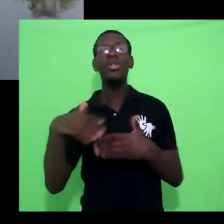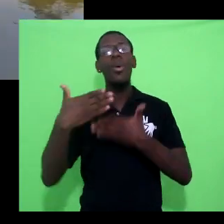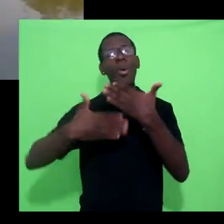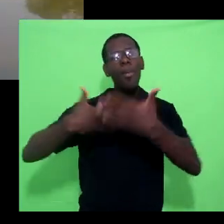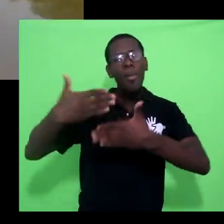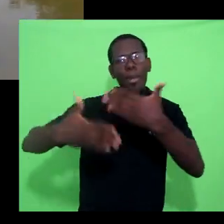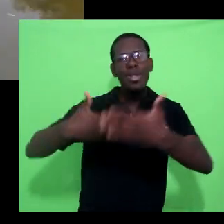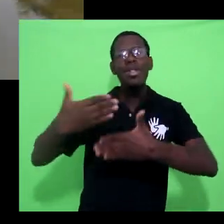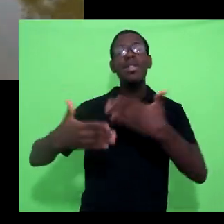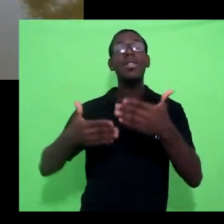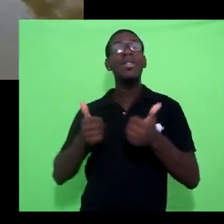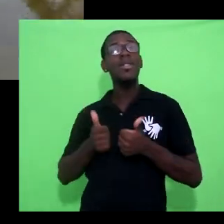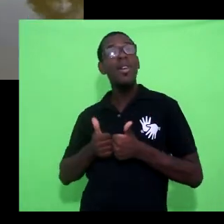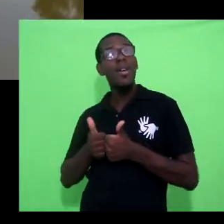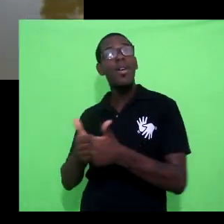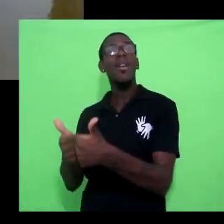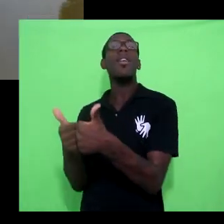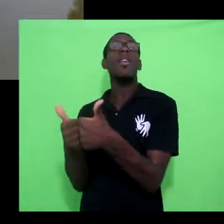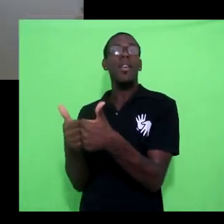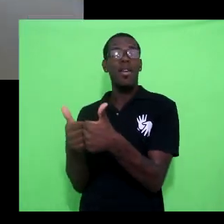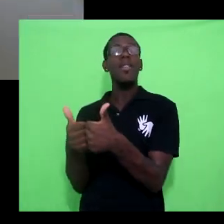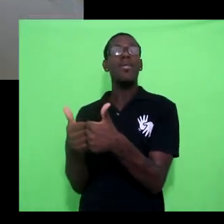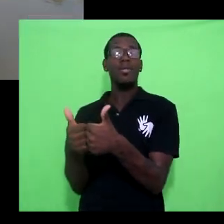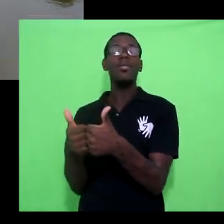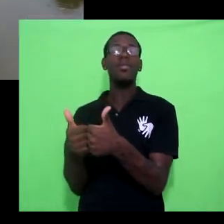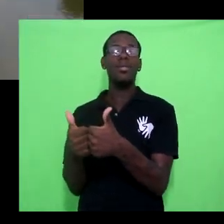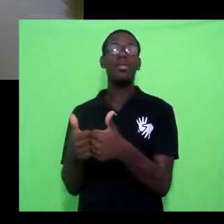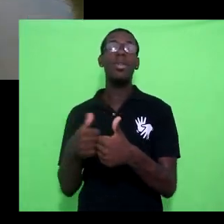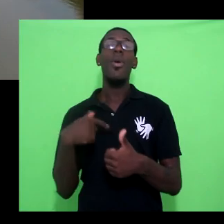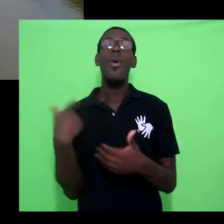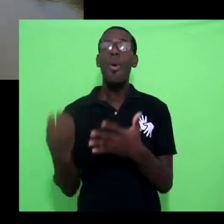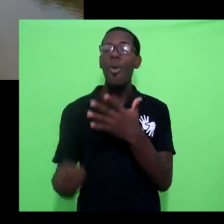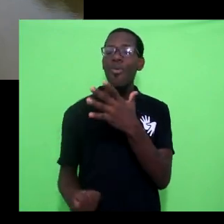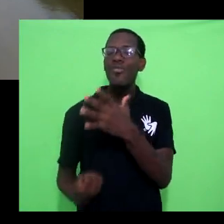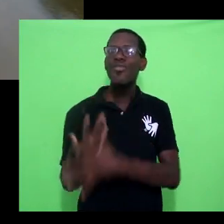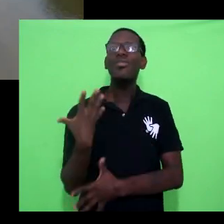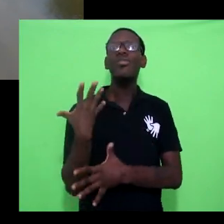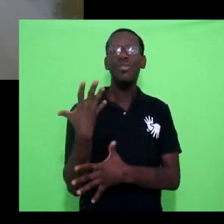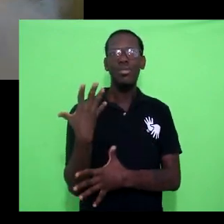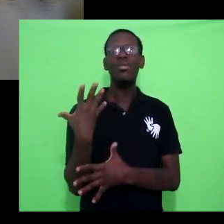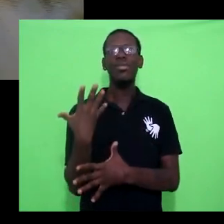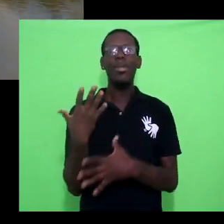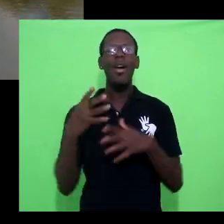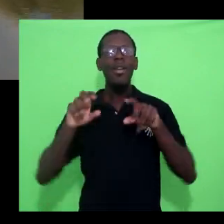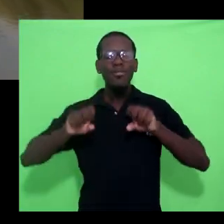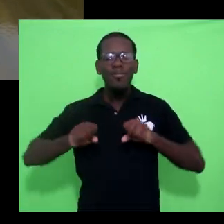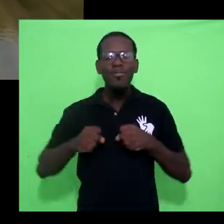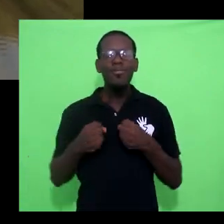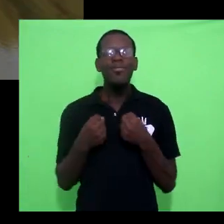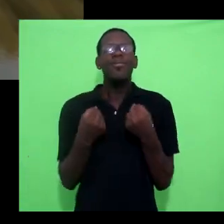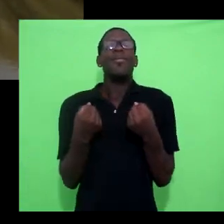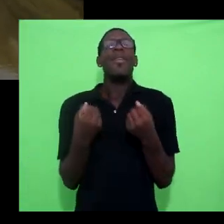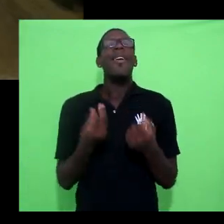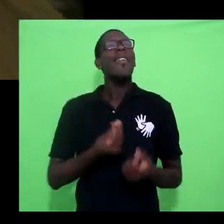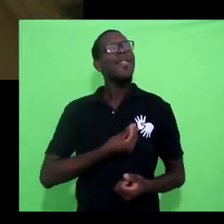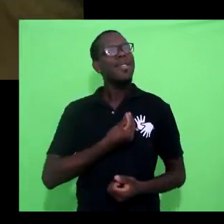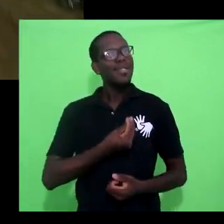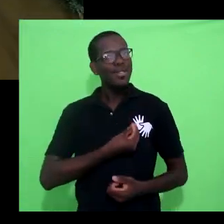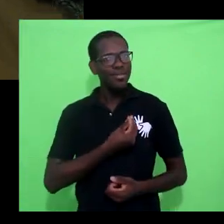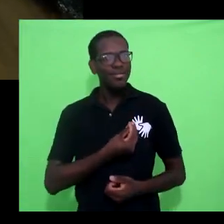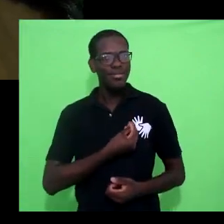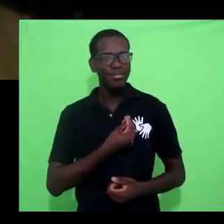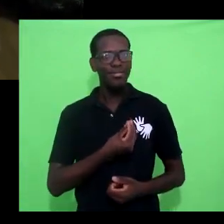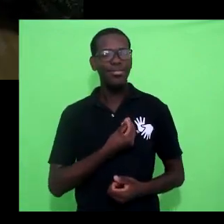acompanhou pela sua pioneiria, né? O fundador resistente e existente. É verdade.